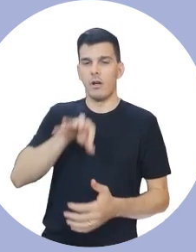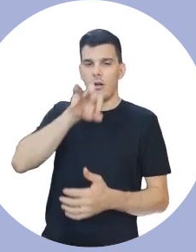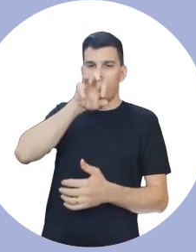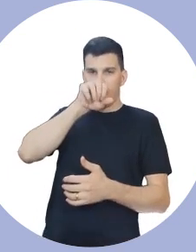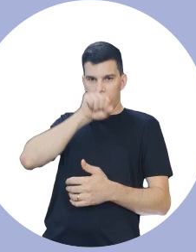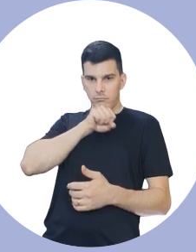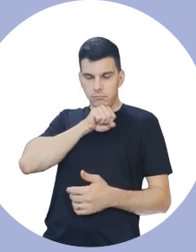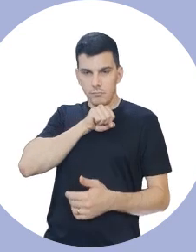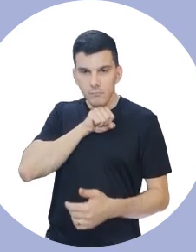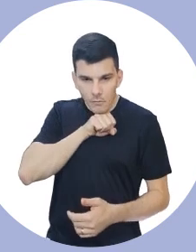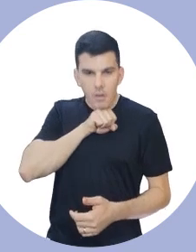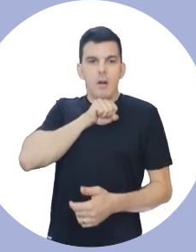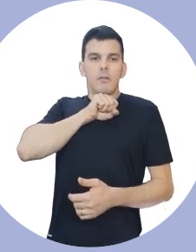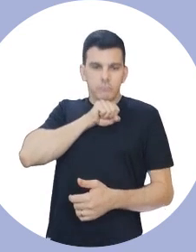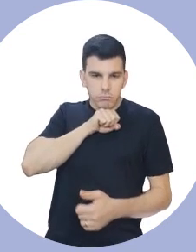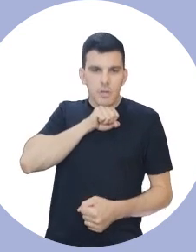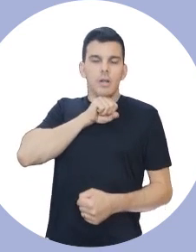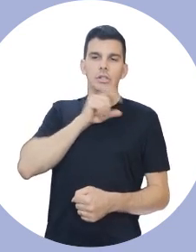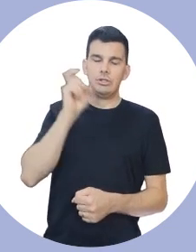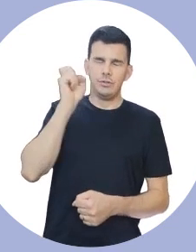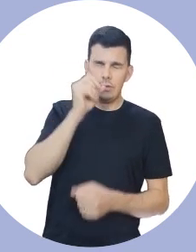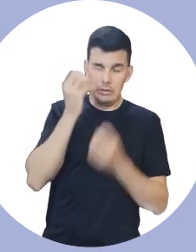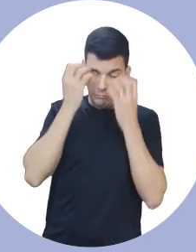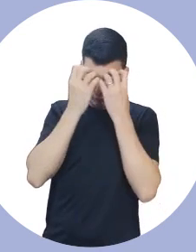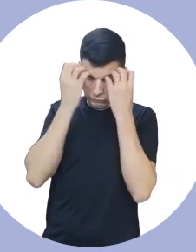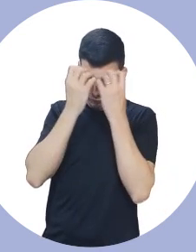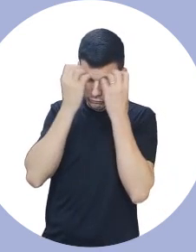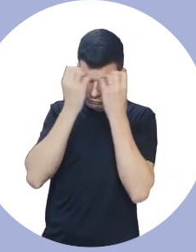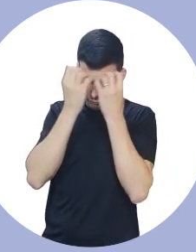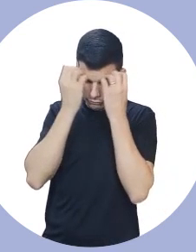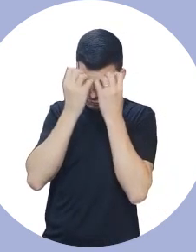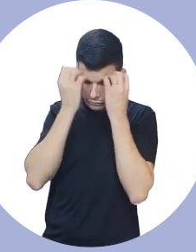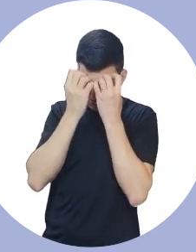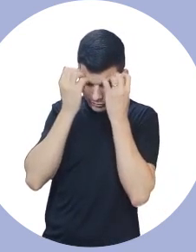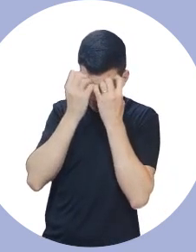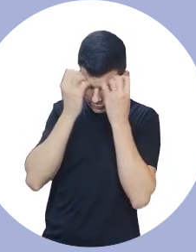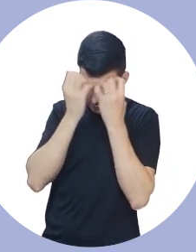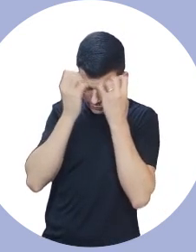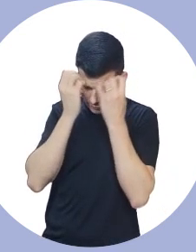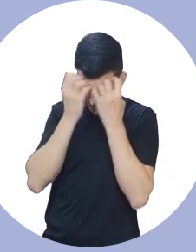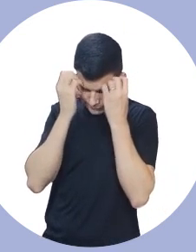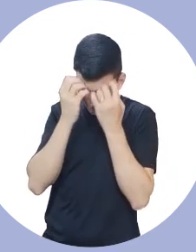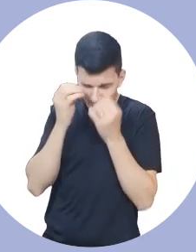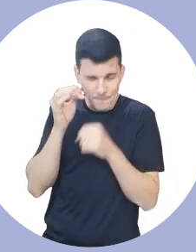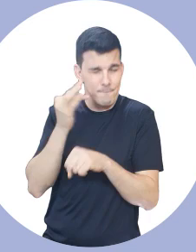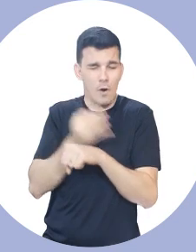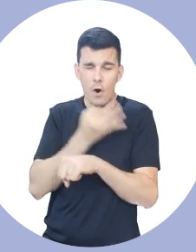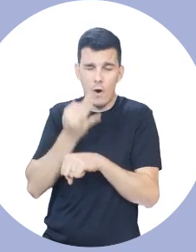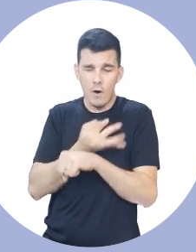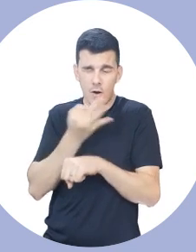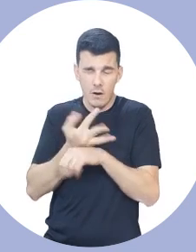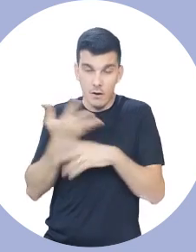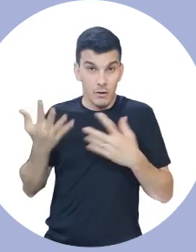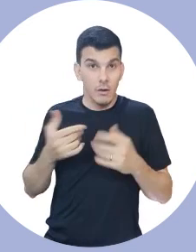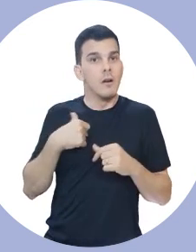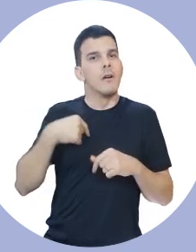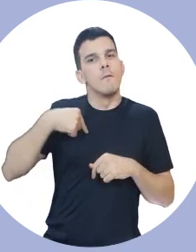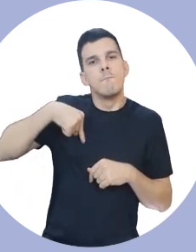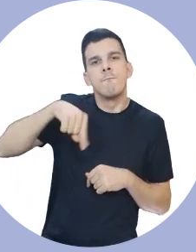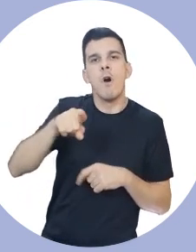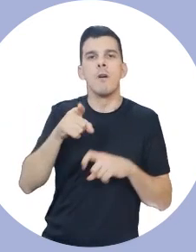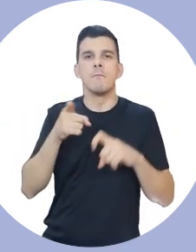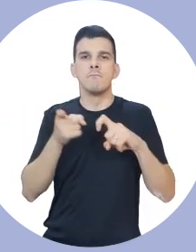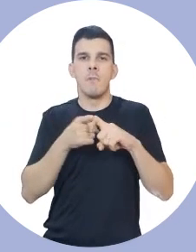fumaça asfixiante. Não conseguia respirar, meus olhos, nariz e garganta começaram a arder de maneira insuportável.